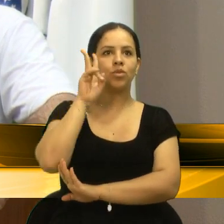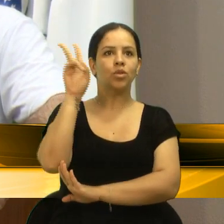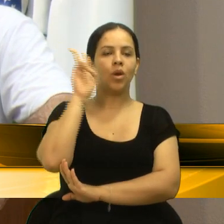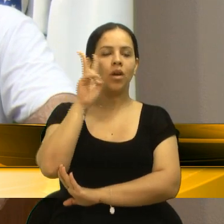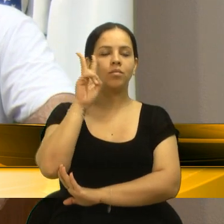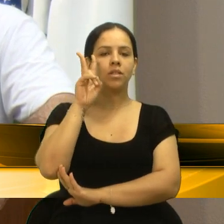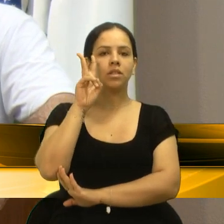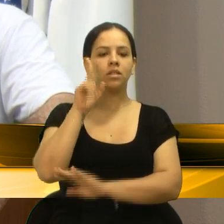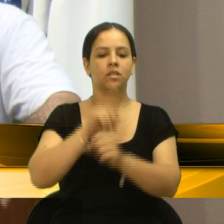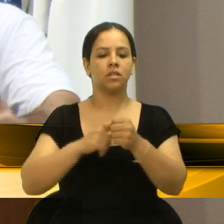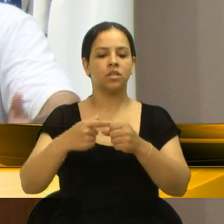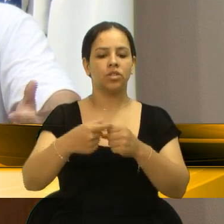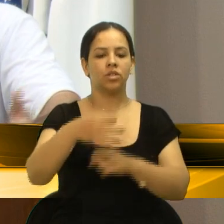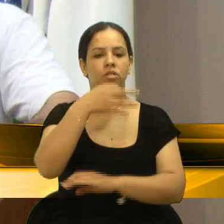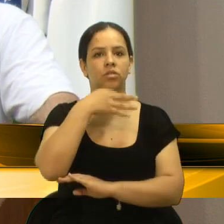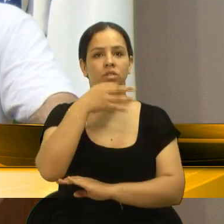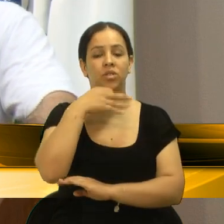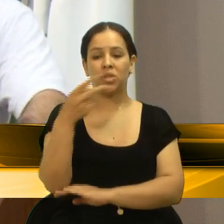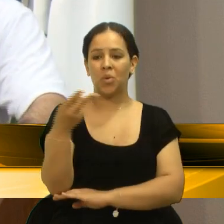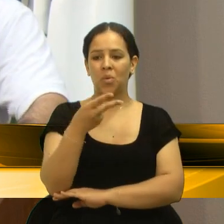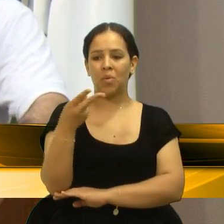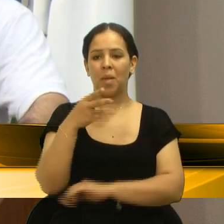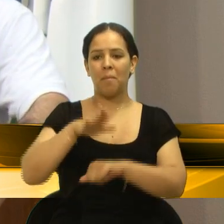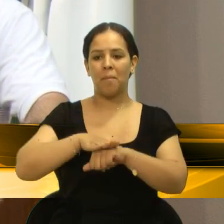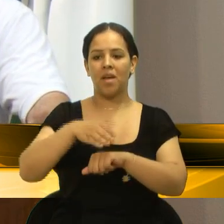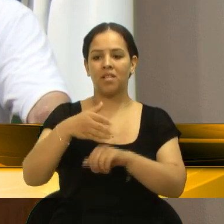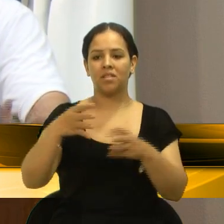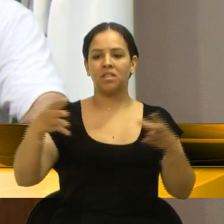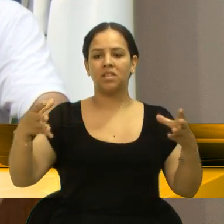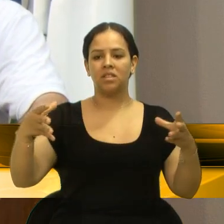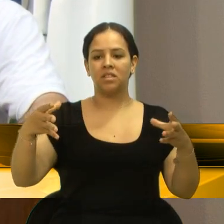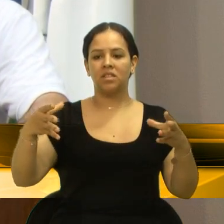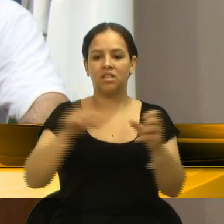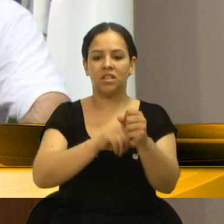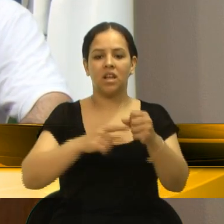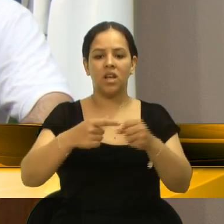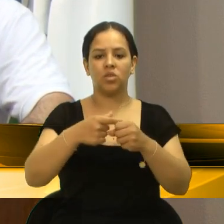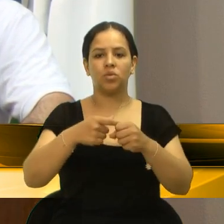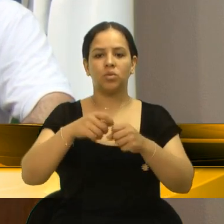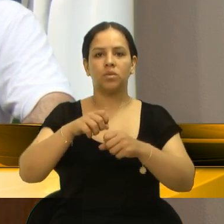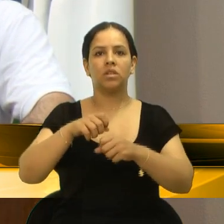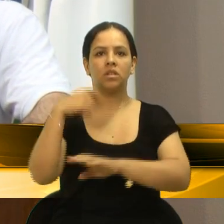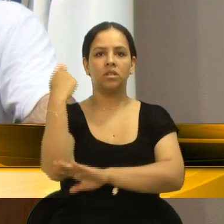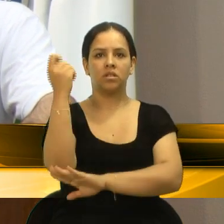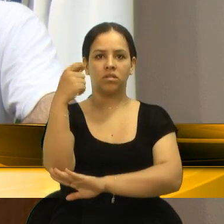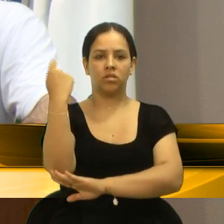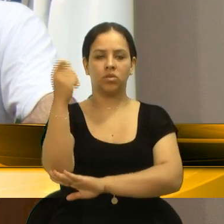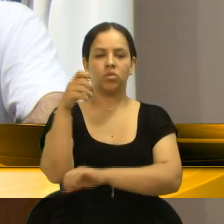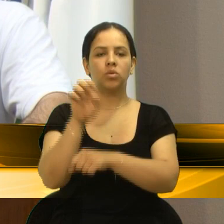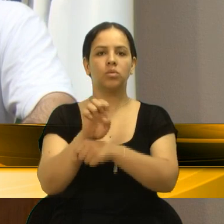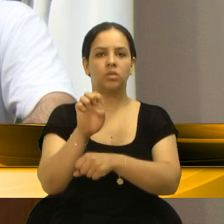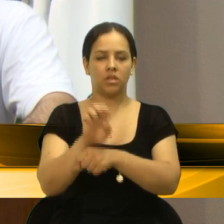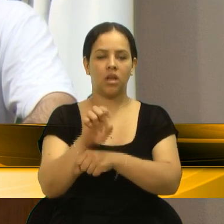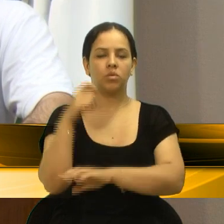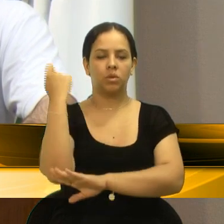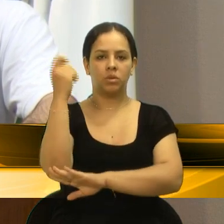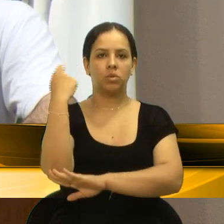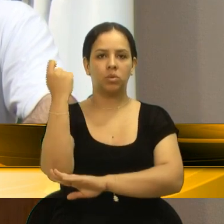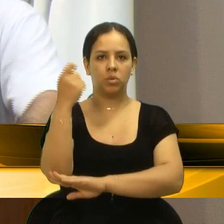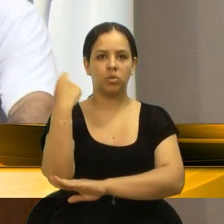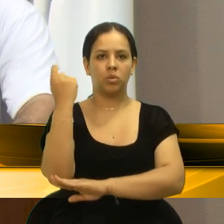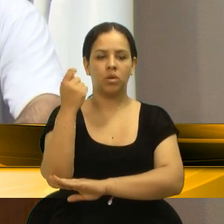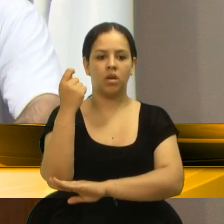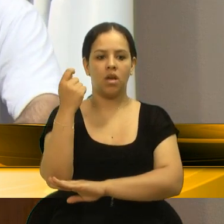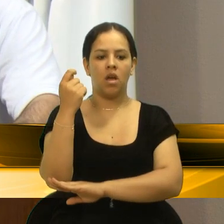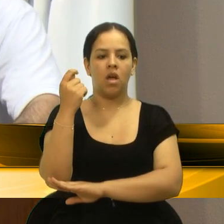Sul, segunda maior cidade do estado do Rio Grande. É um momento histórico. Quero me